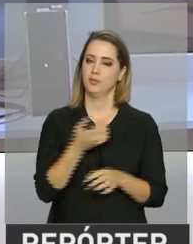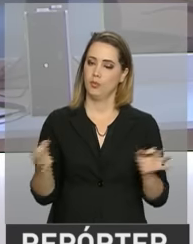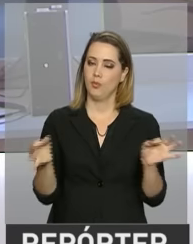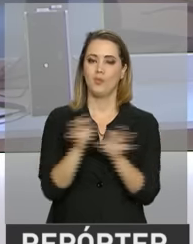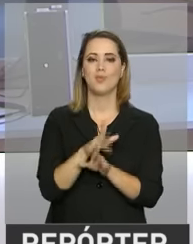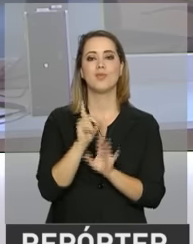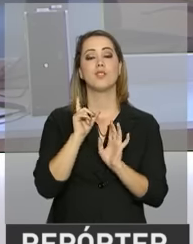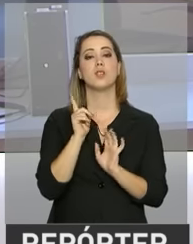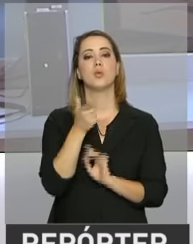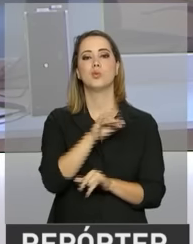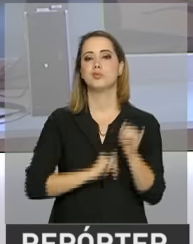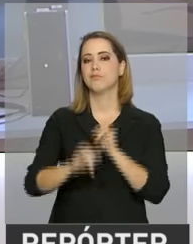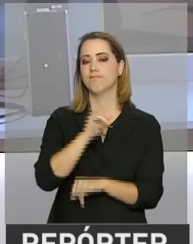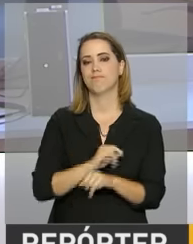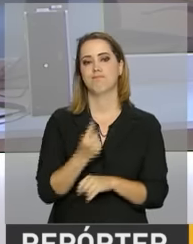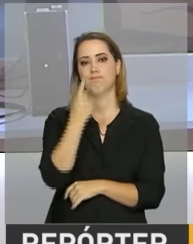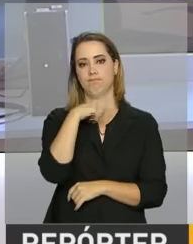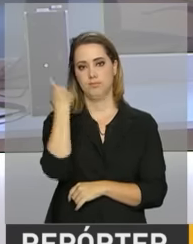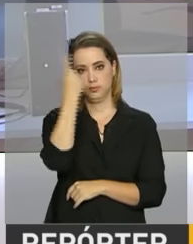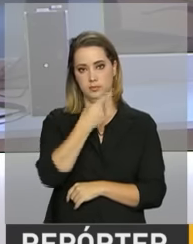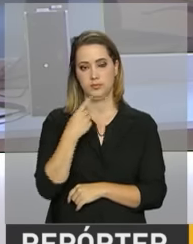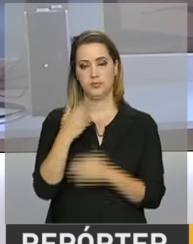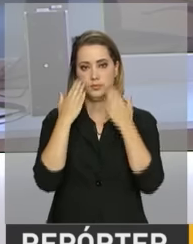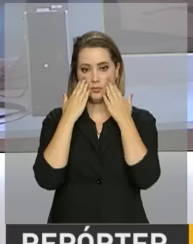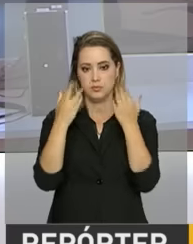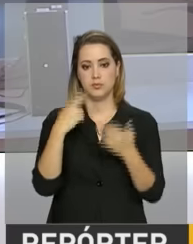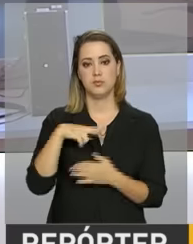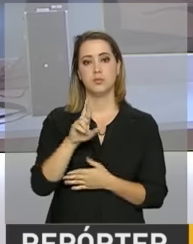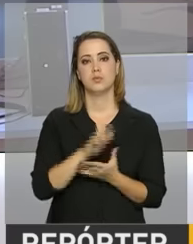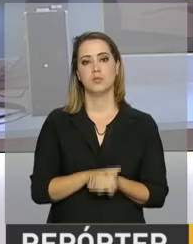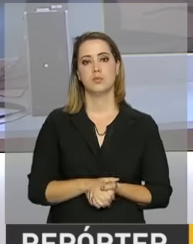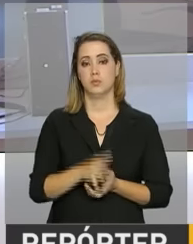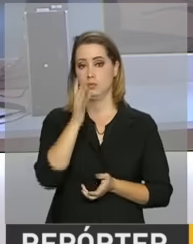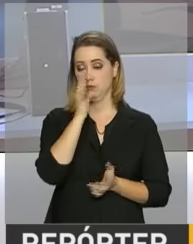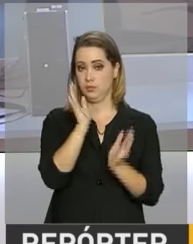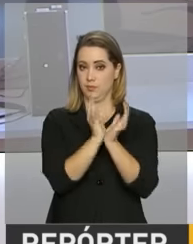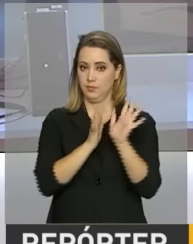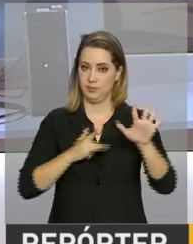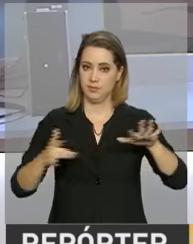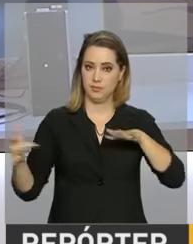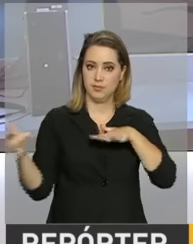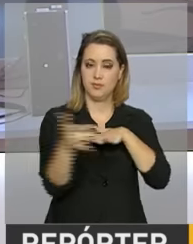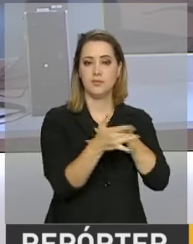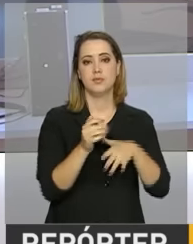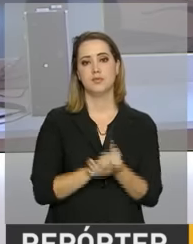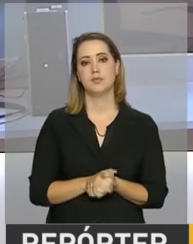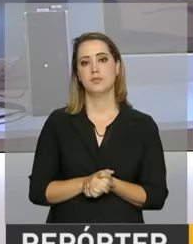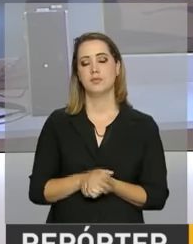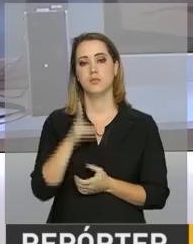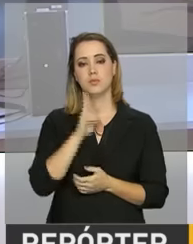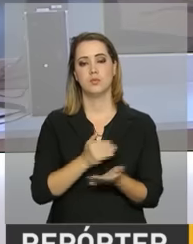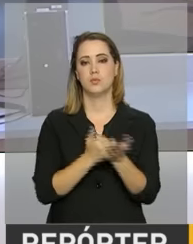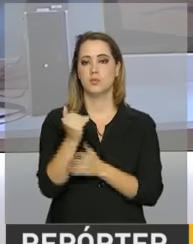a qualquer momento com outras informações ou daqui a uma hora na próxima edição do repórter NBR acompanha as novidades também Pelas nossas redes sociais